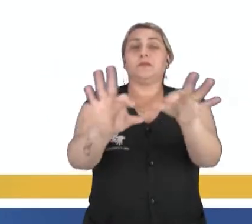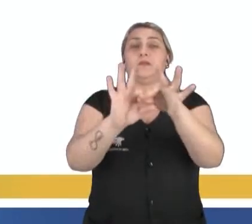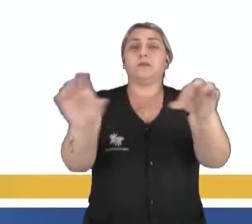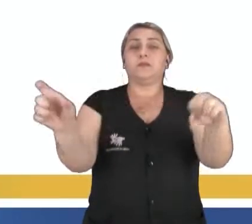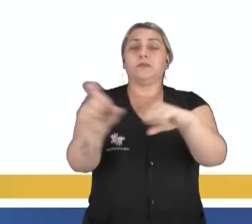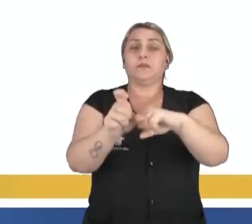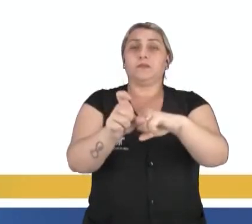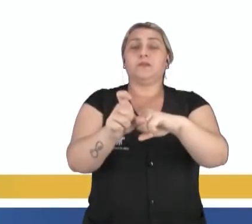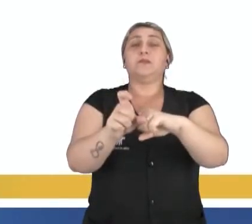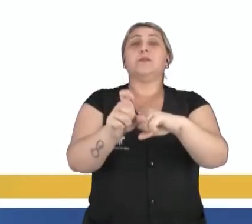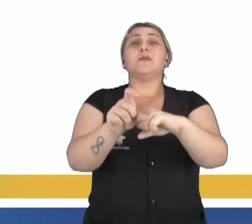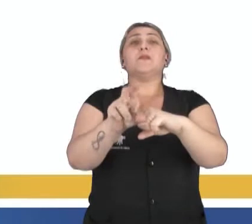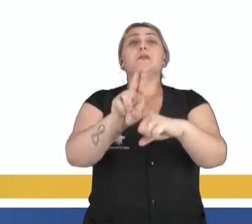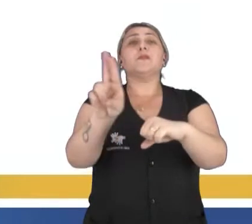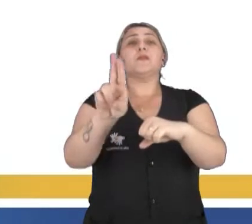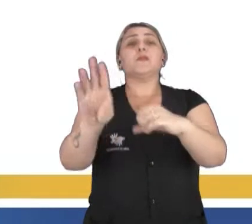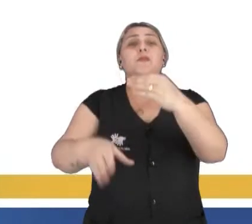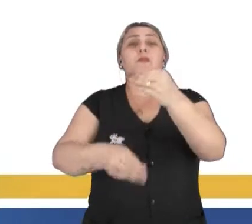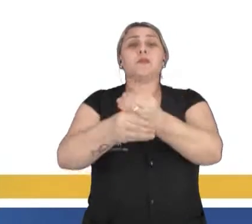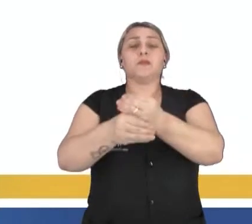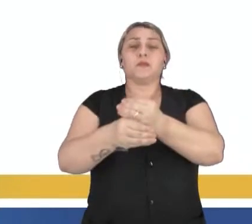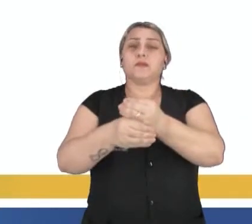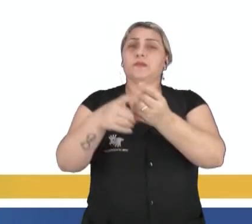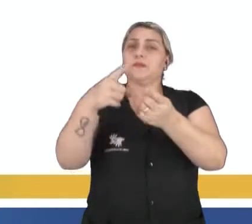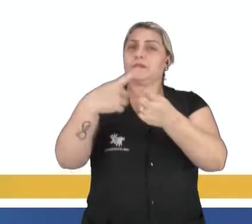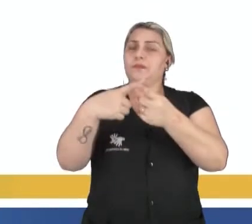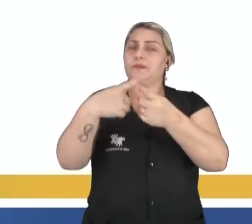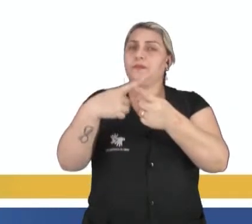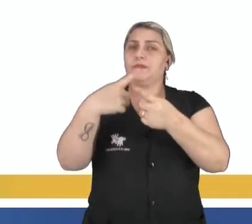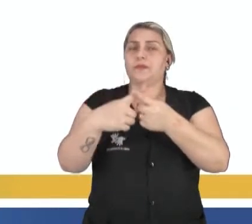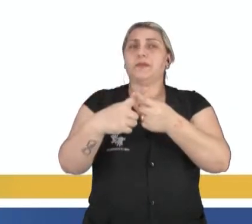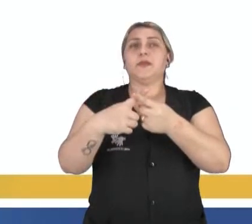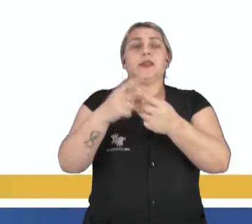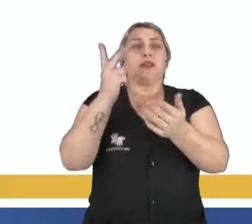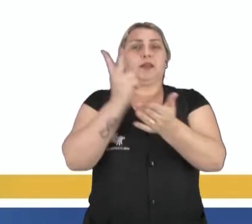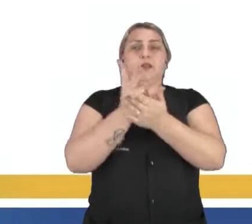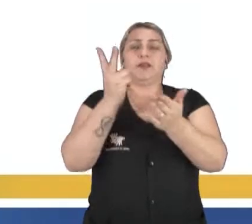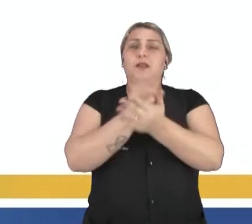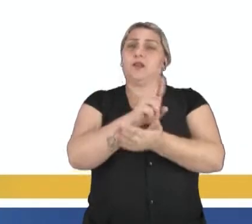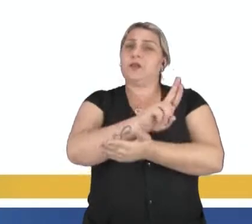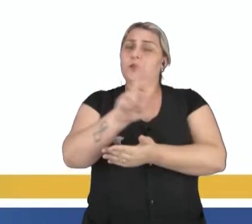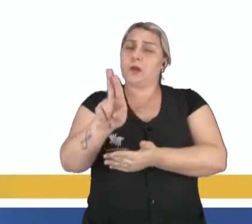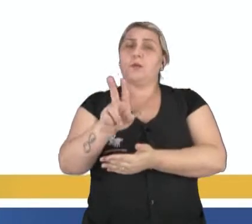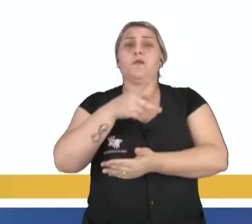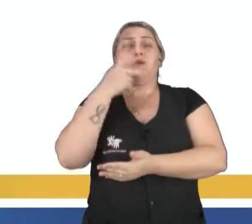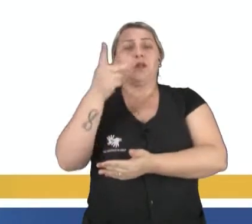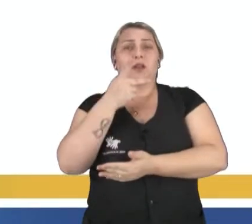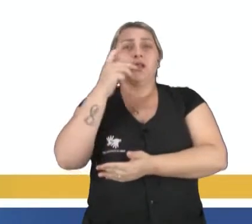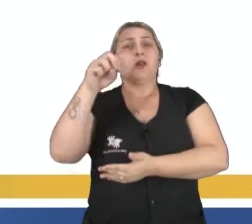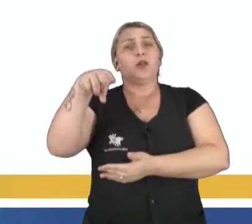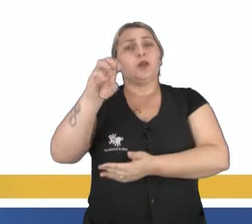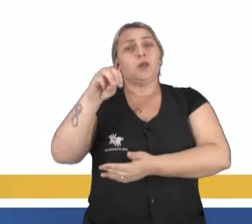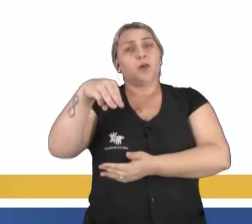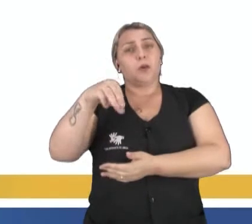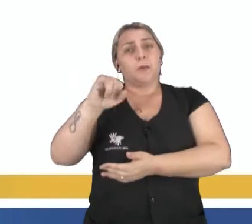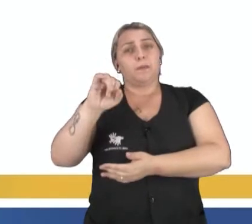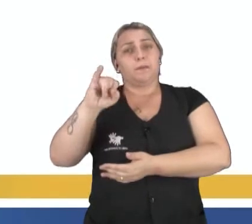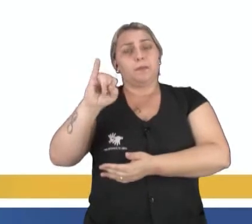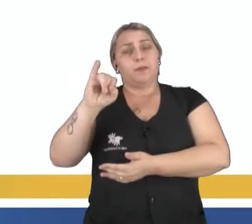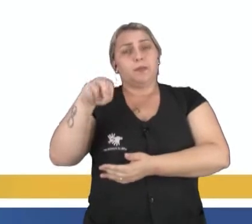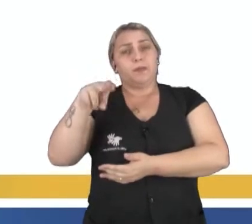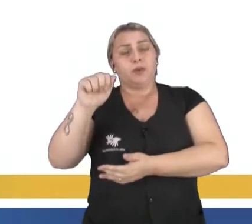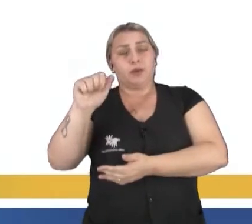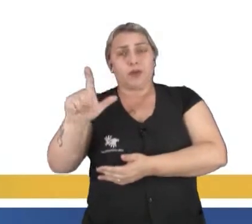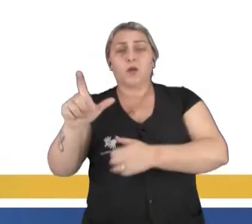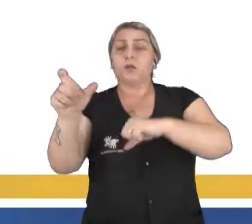substantiva completiva nominal. Por que completiva nominal? Toda vez que se trata de nome, nós estamos falando de substantivo,